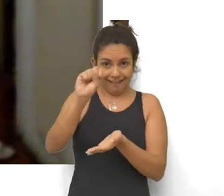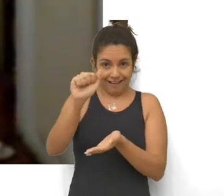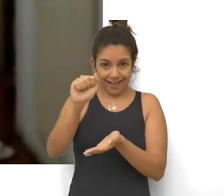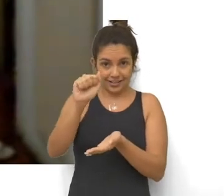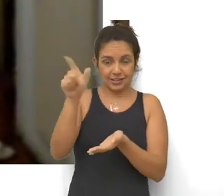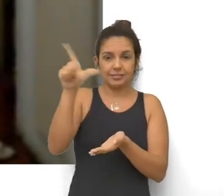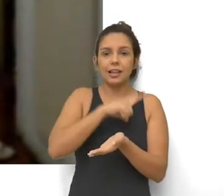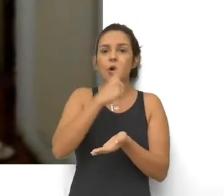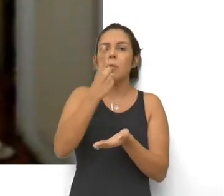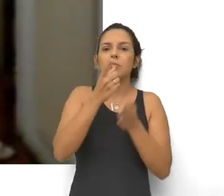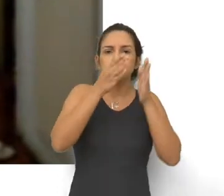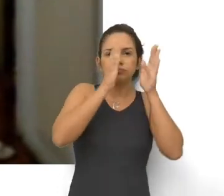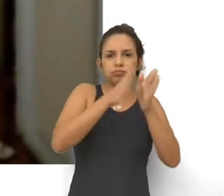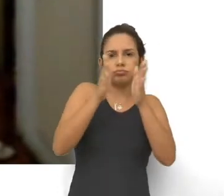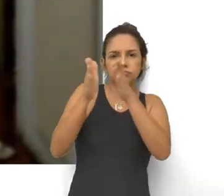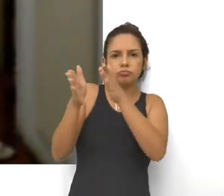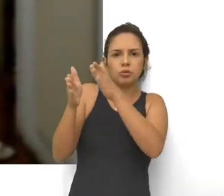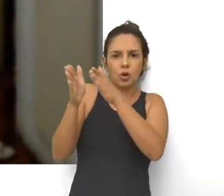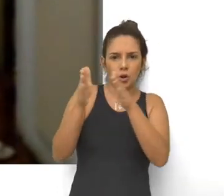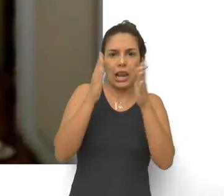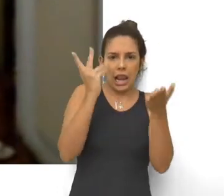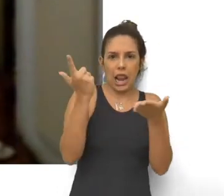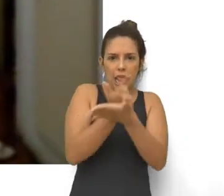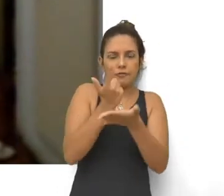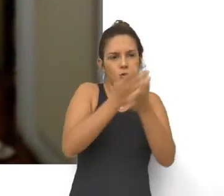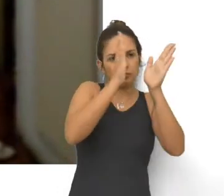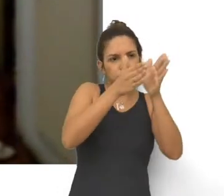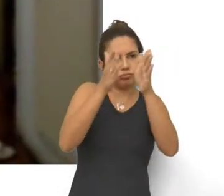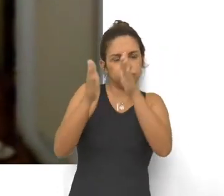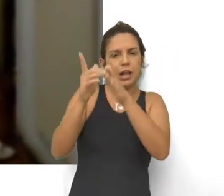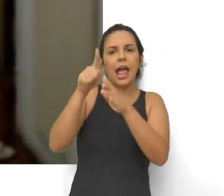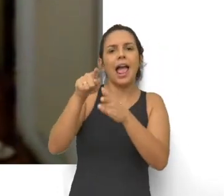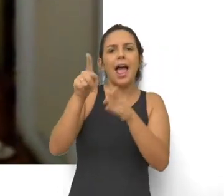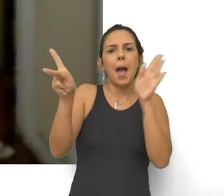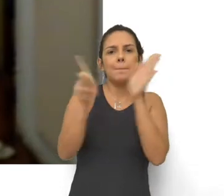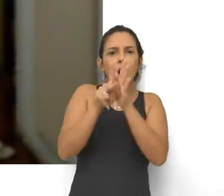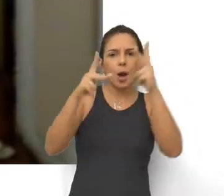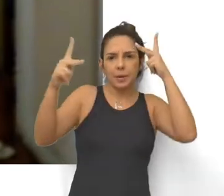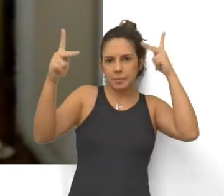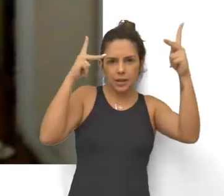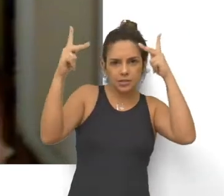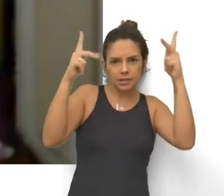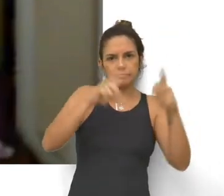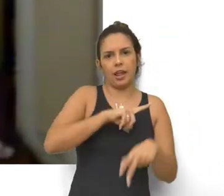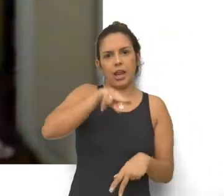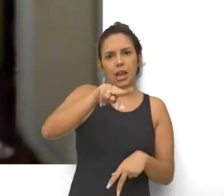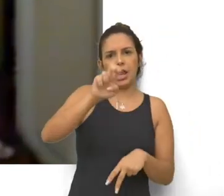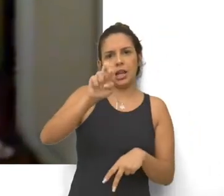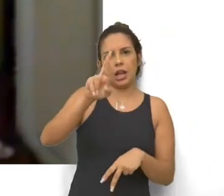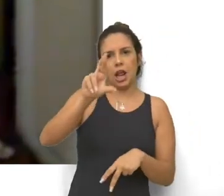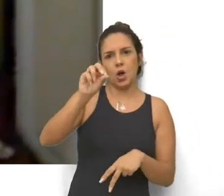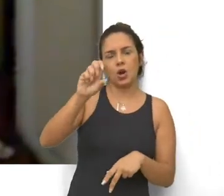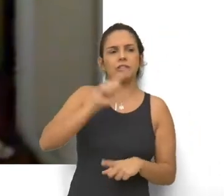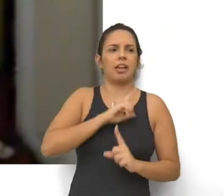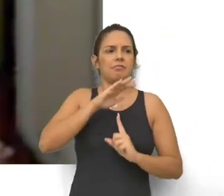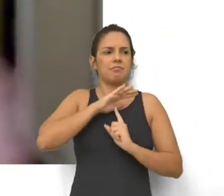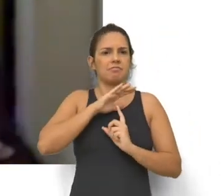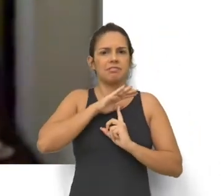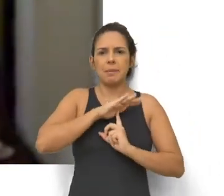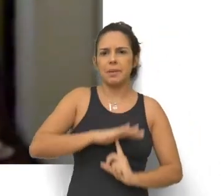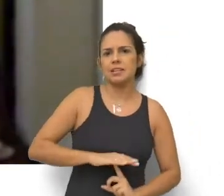uma coleção de livros chamado Clínica Psicanalítica. Então, tinha um livro sobre neurose, sobre psicose, sobre depressão, sobre